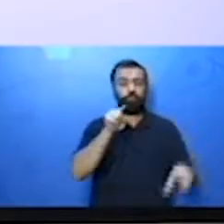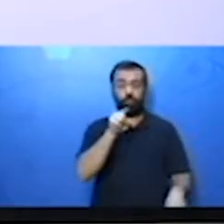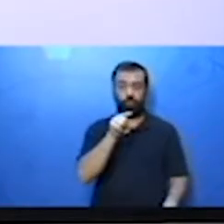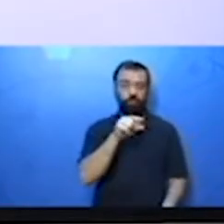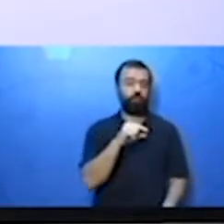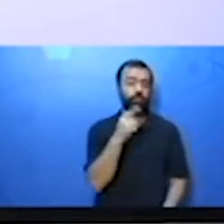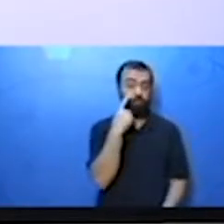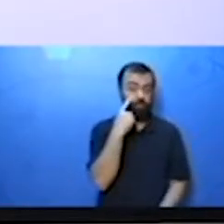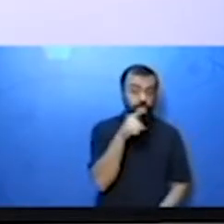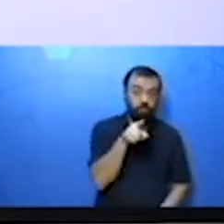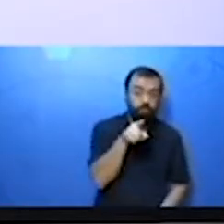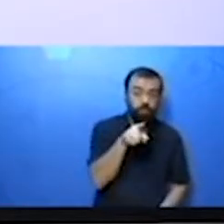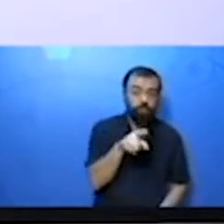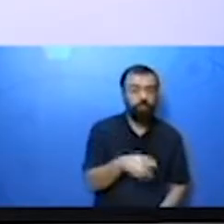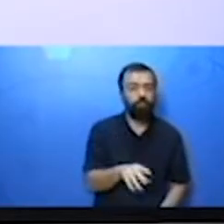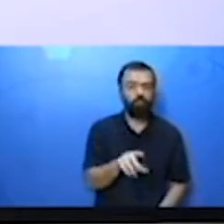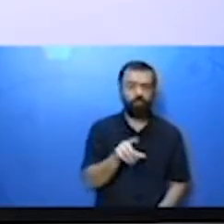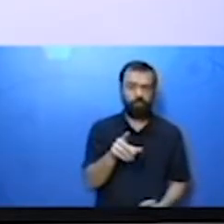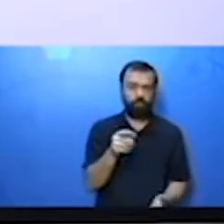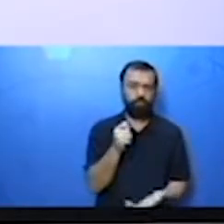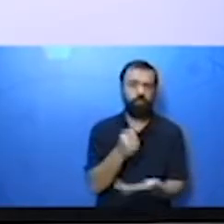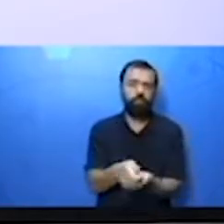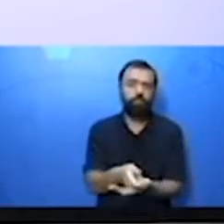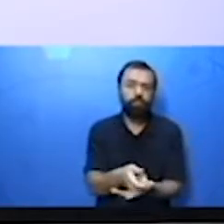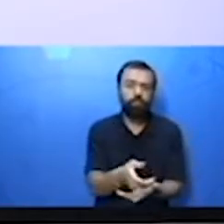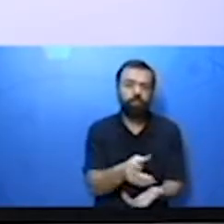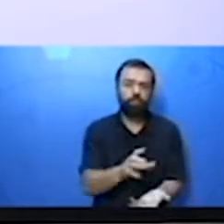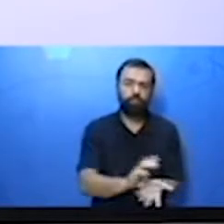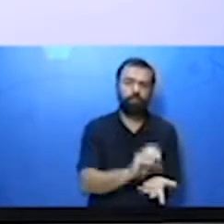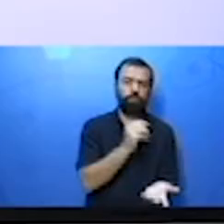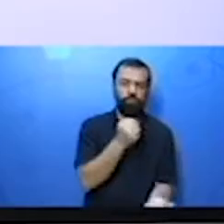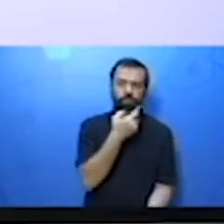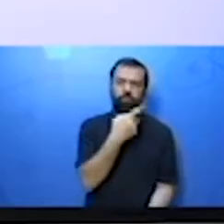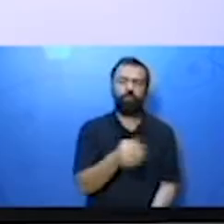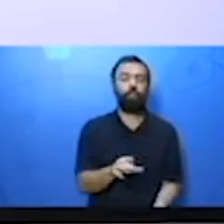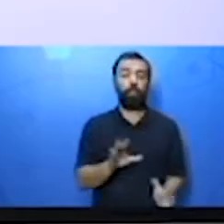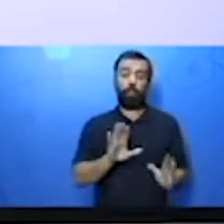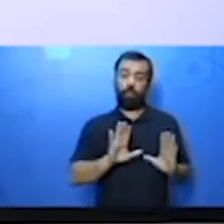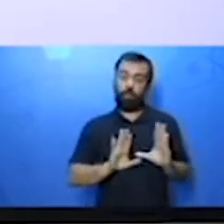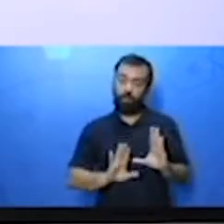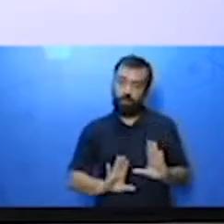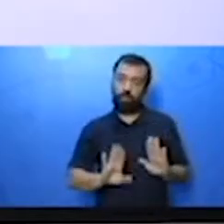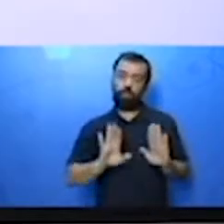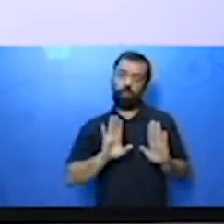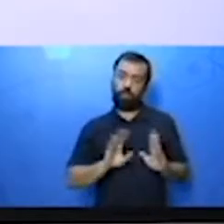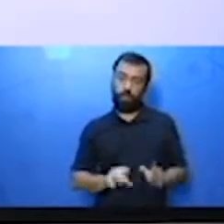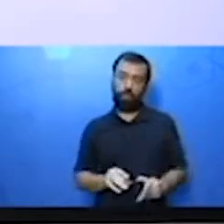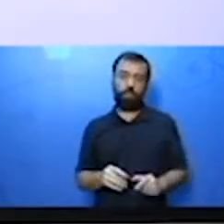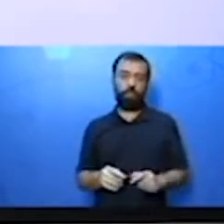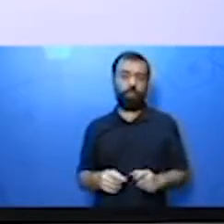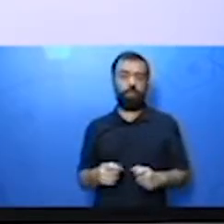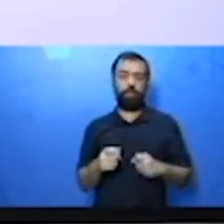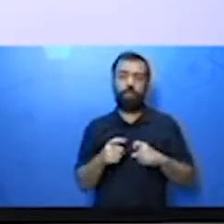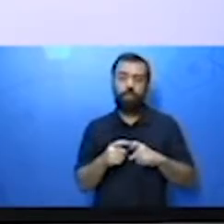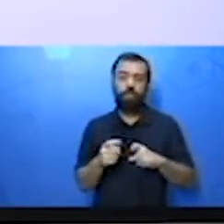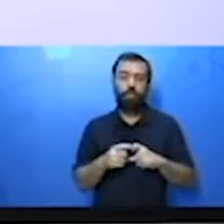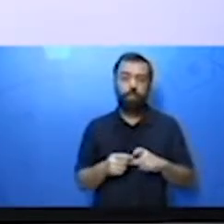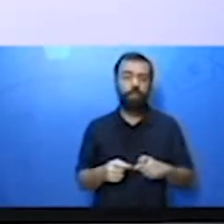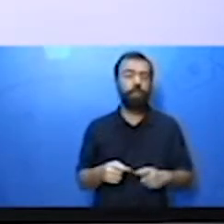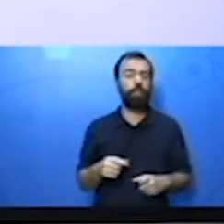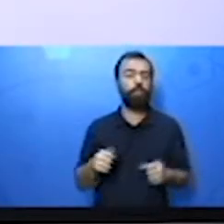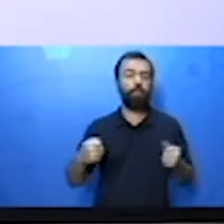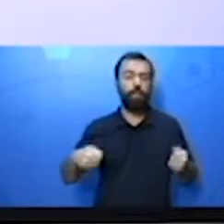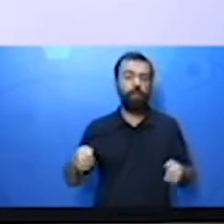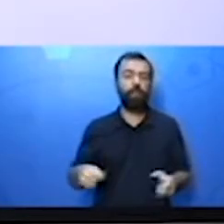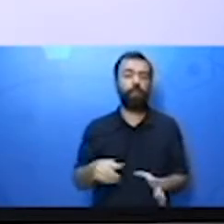eu vou comprar para tomar, que vai ser bom. Não é assim. Tem que ter a consulta médica, a indicação de um médico para ver se você